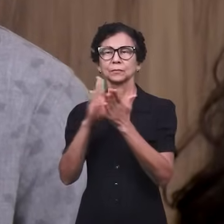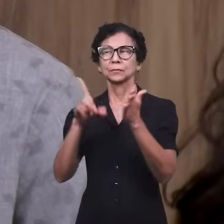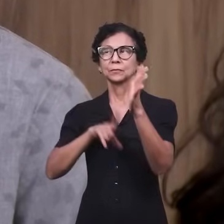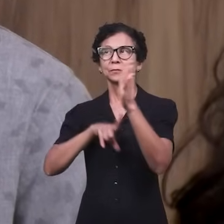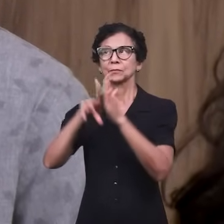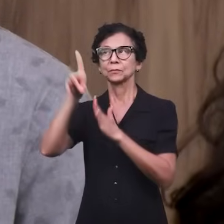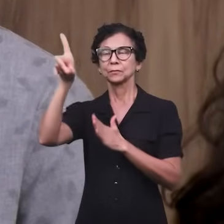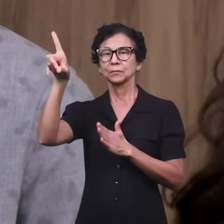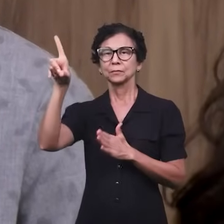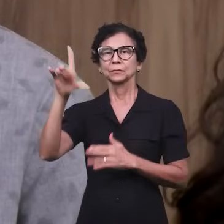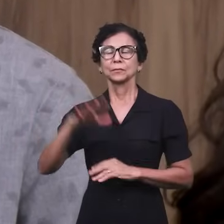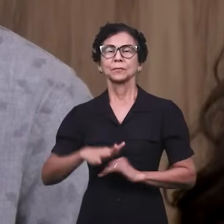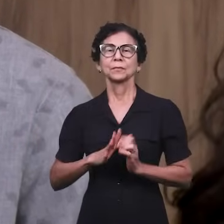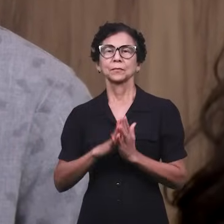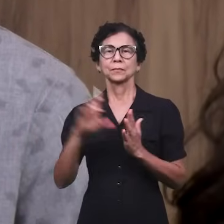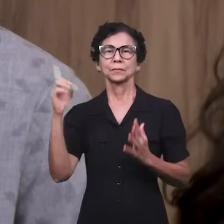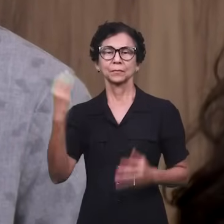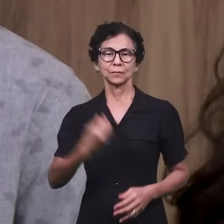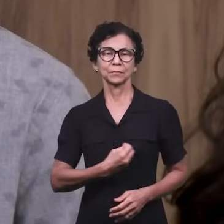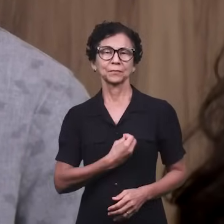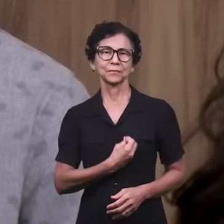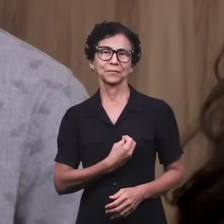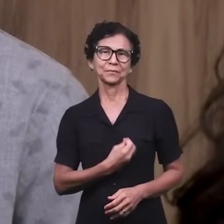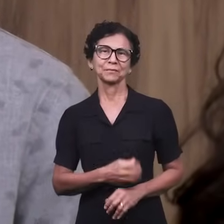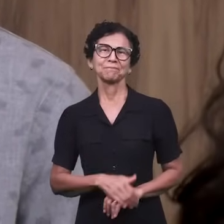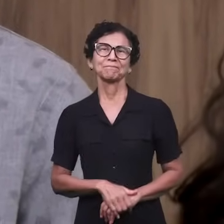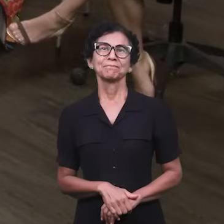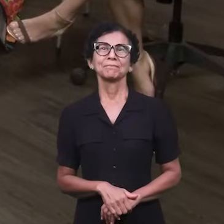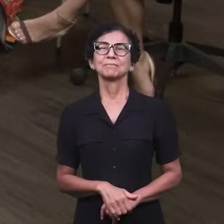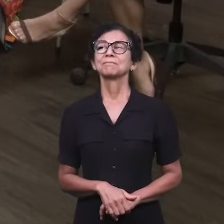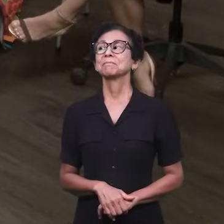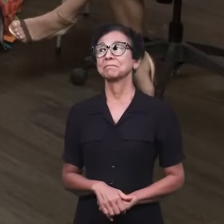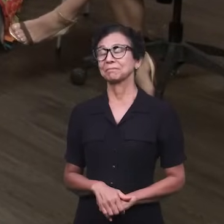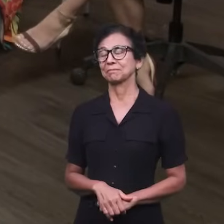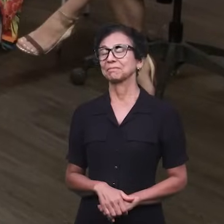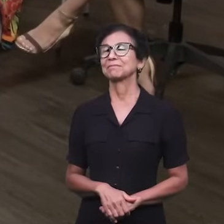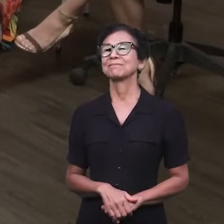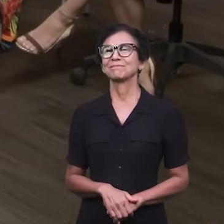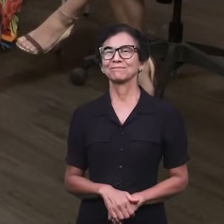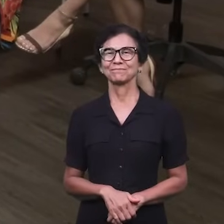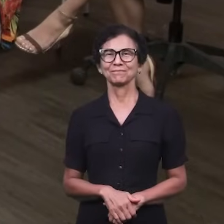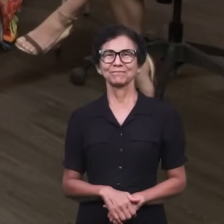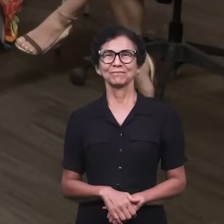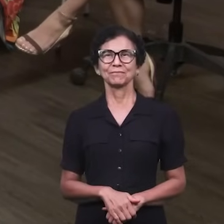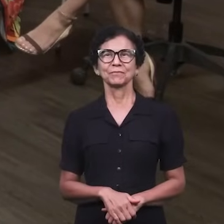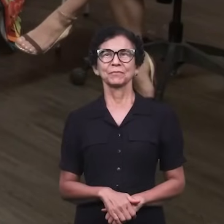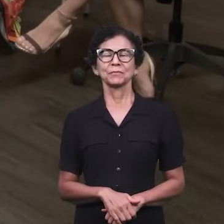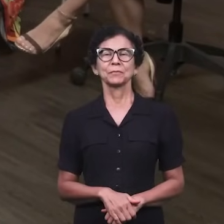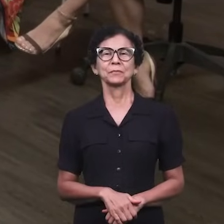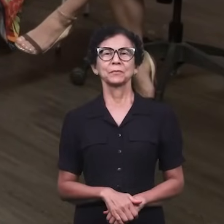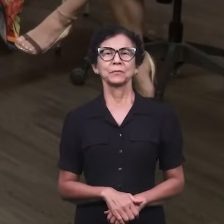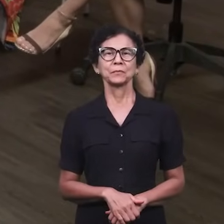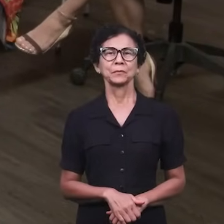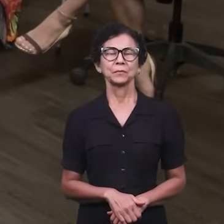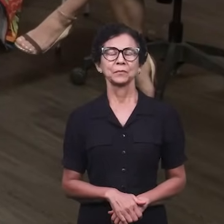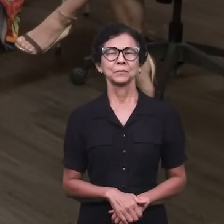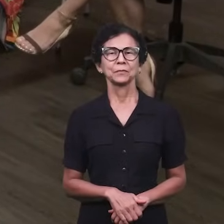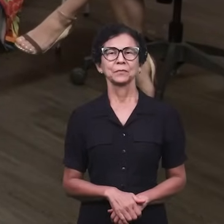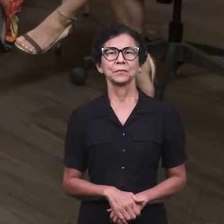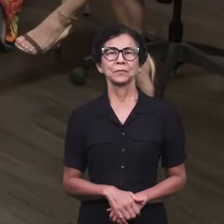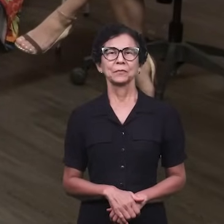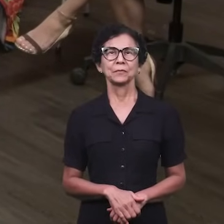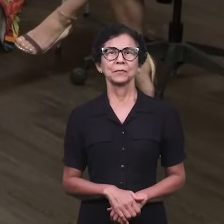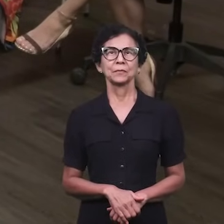a palavra viva e que nos gera vida é É isso mesmo é viver a obra viver o projeto